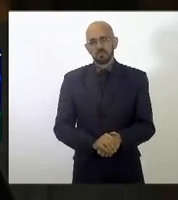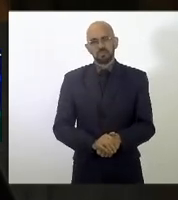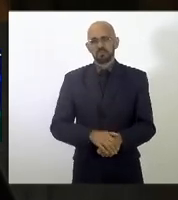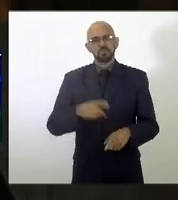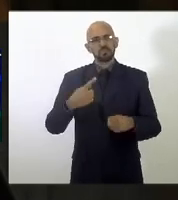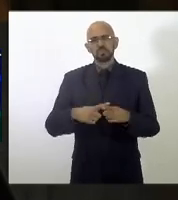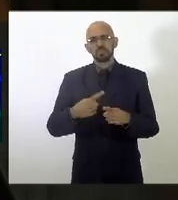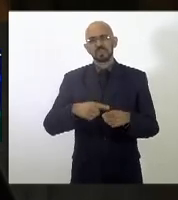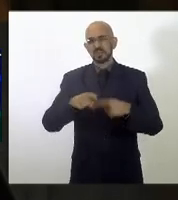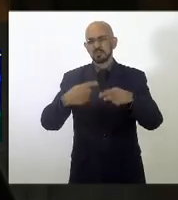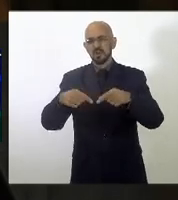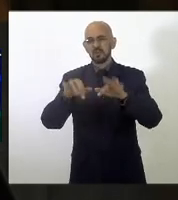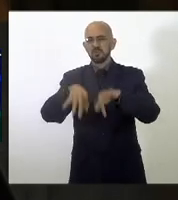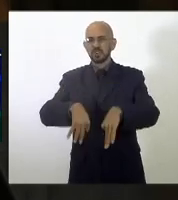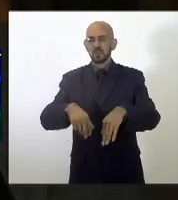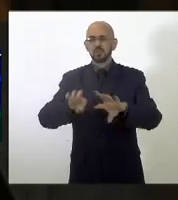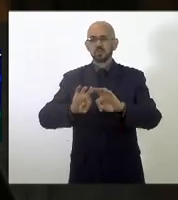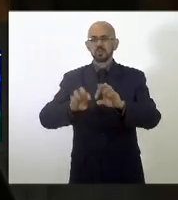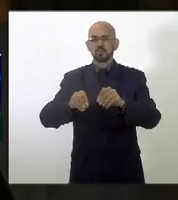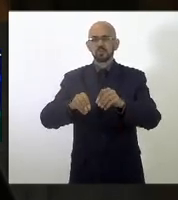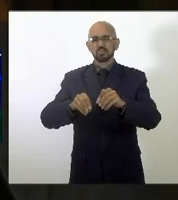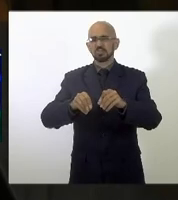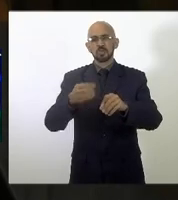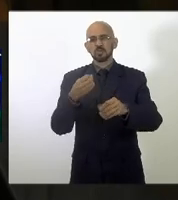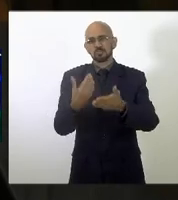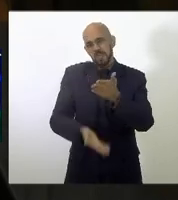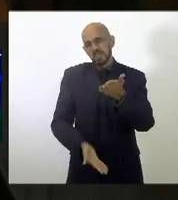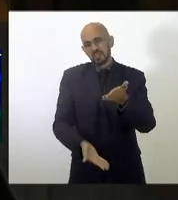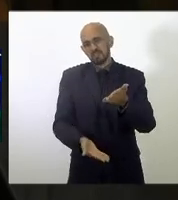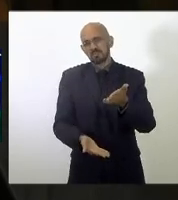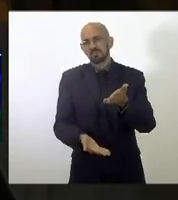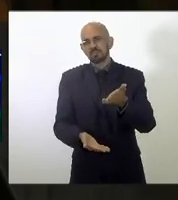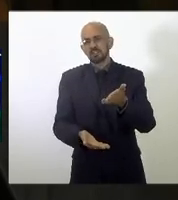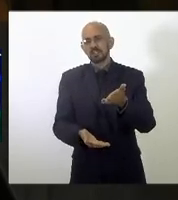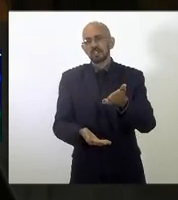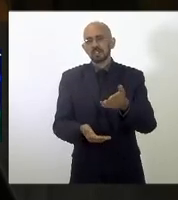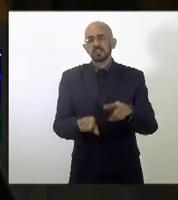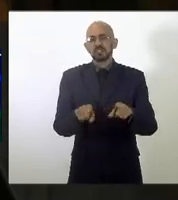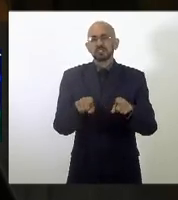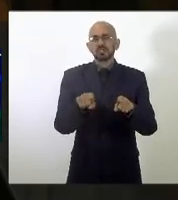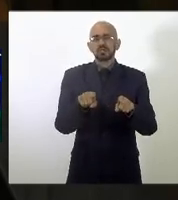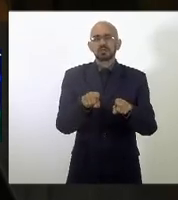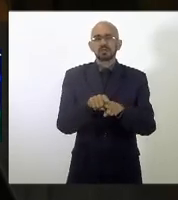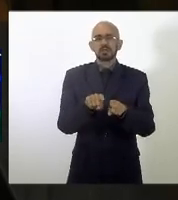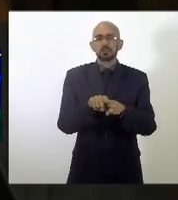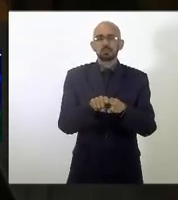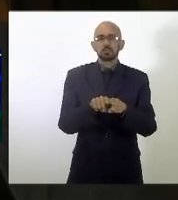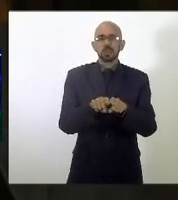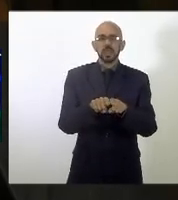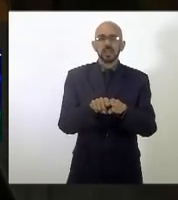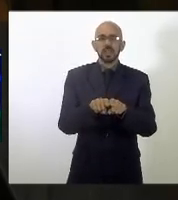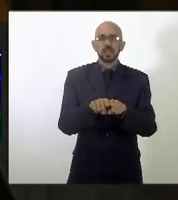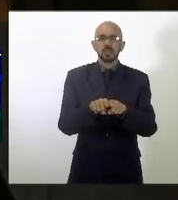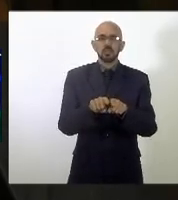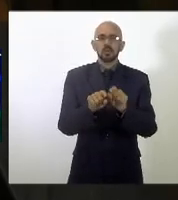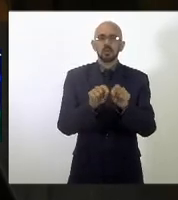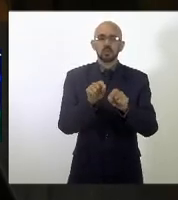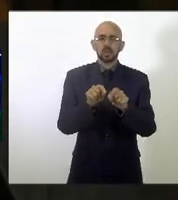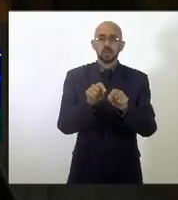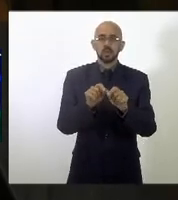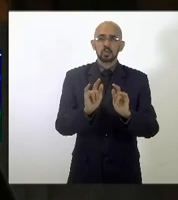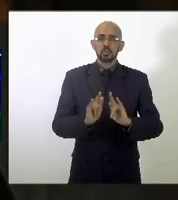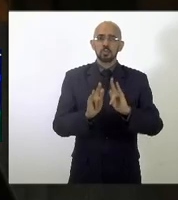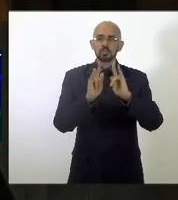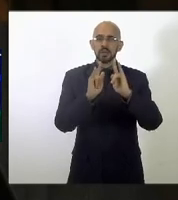acaba bem. E que o nosso antigo plenário, né, que é o Palácio